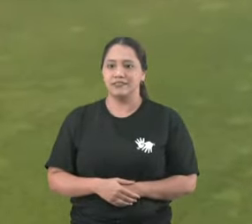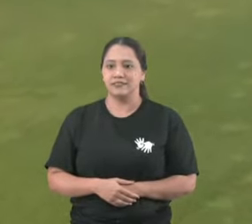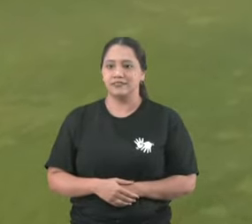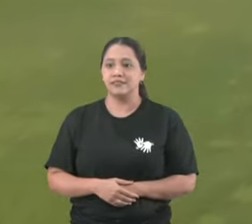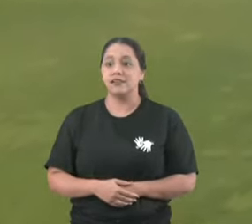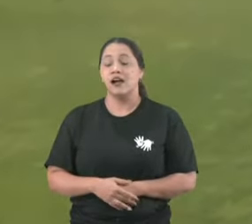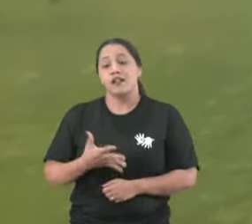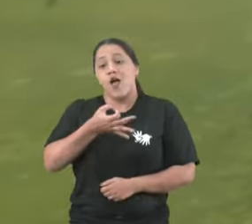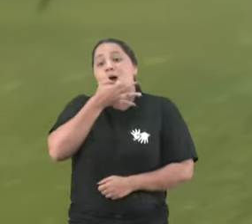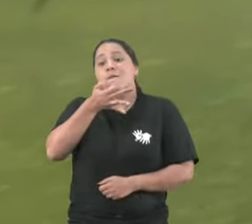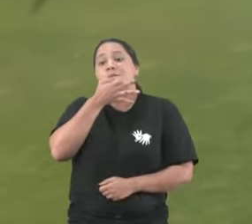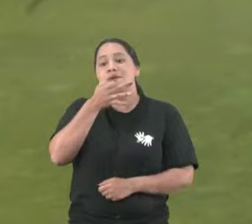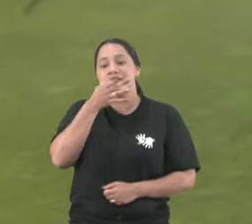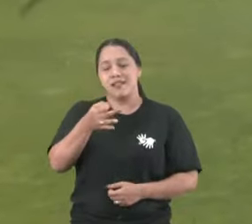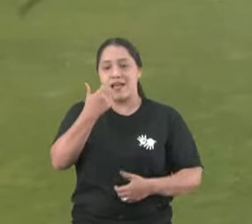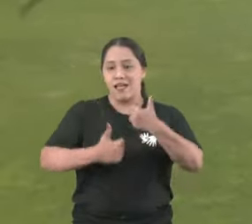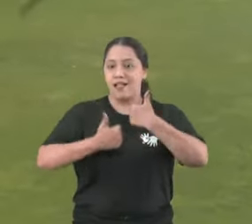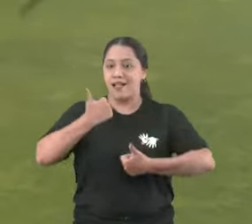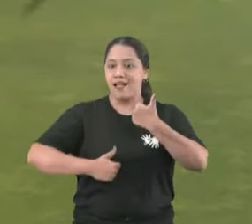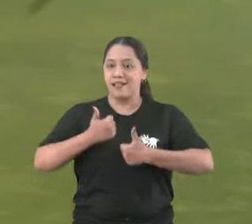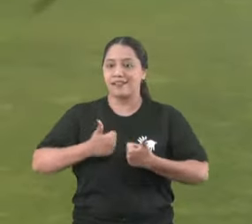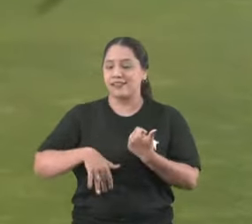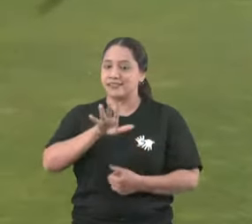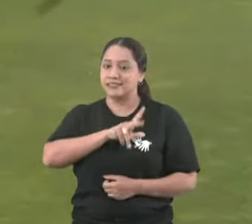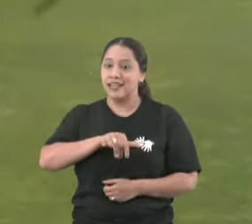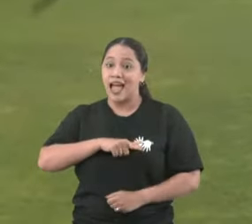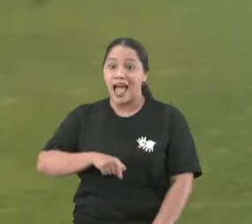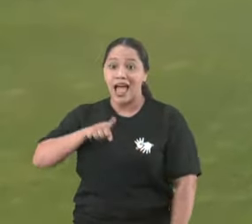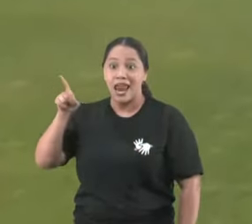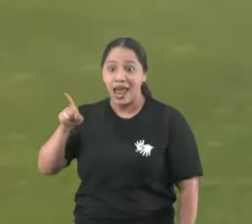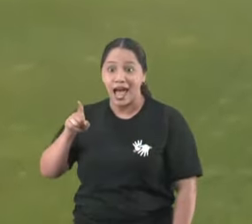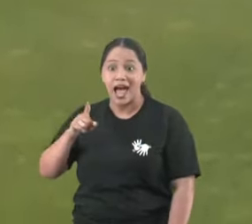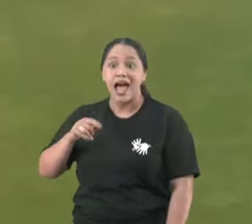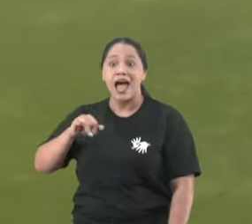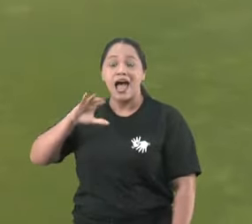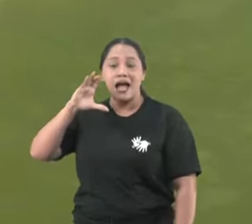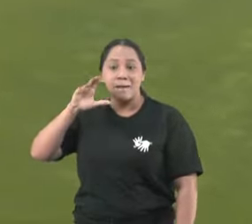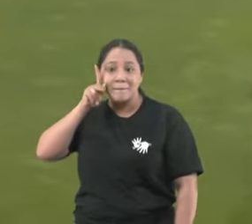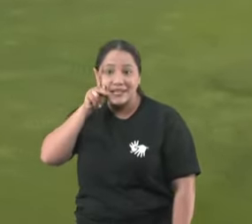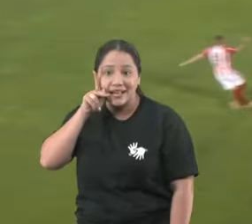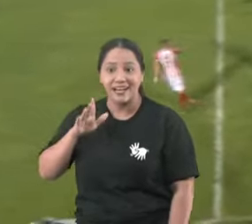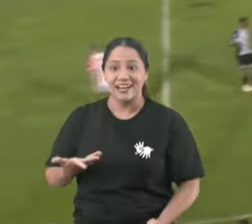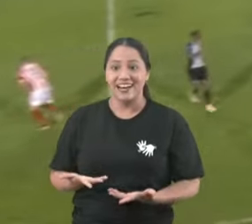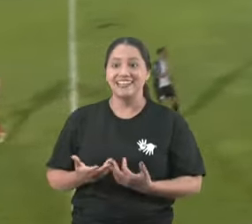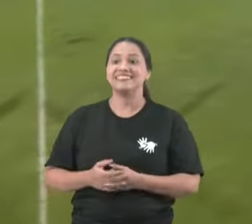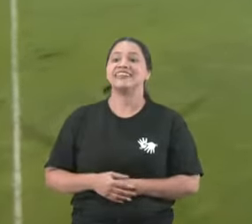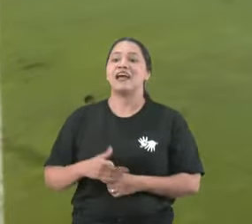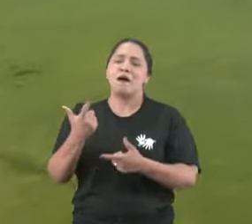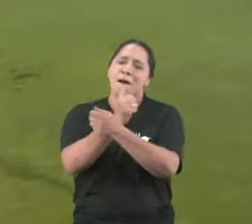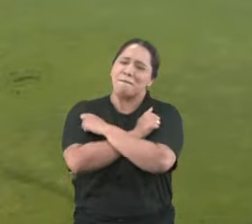Na visão dos jogadores do CRB, direto da Campina Grande, rapaz, seu Márcio Santana, um abraço, Márcio.